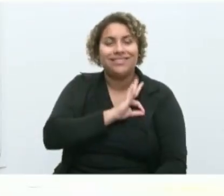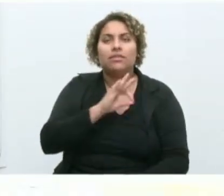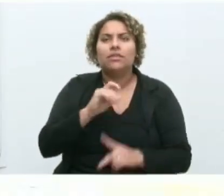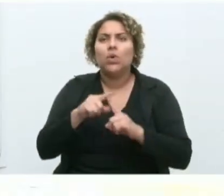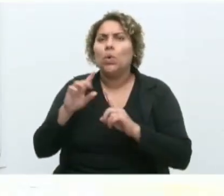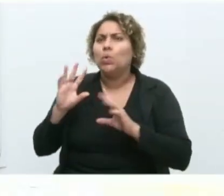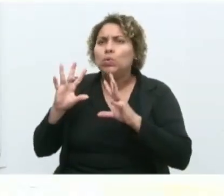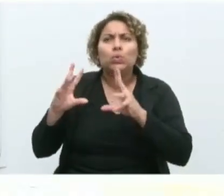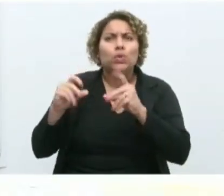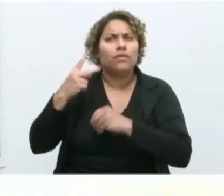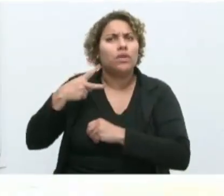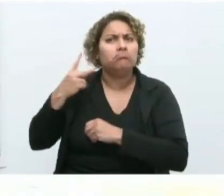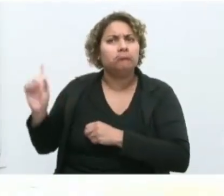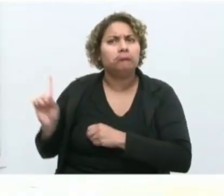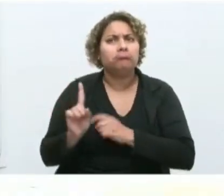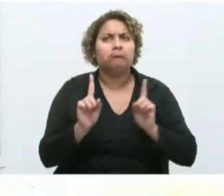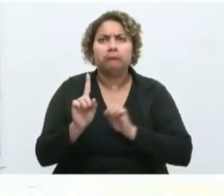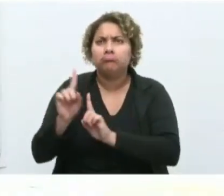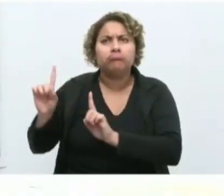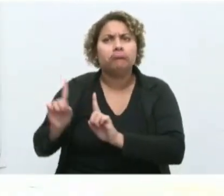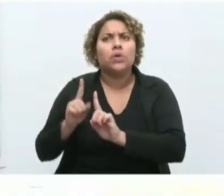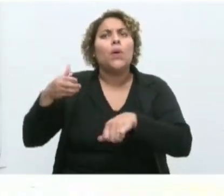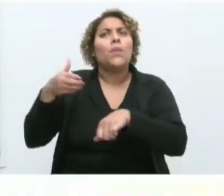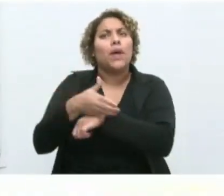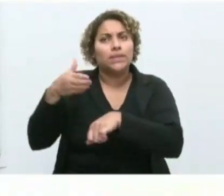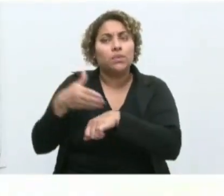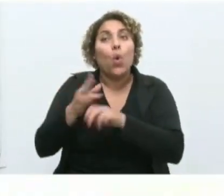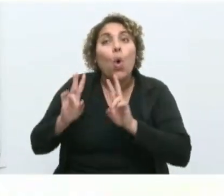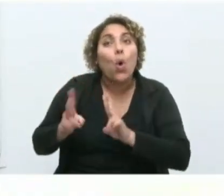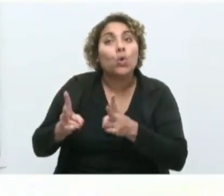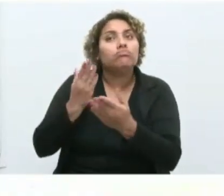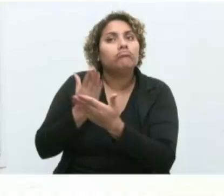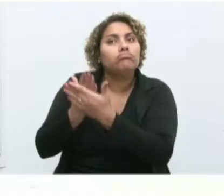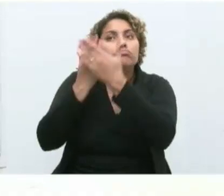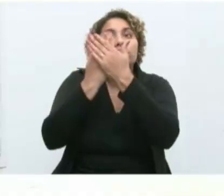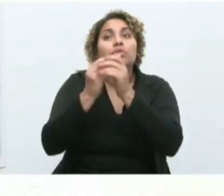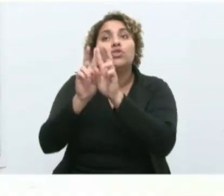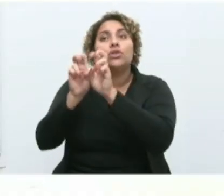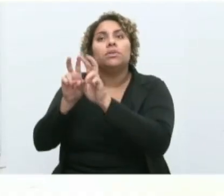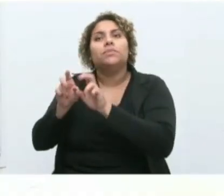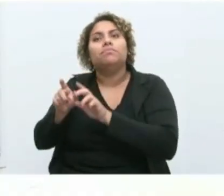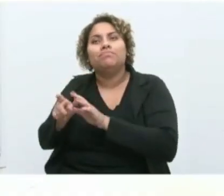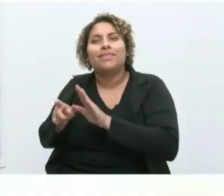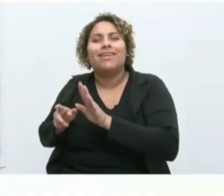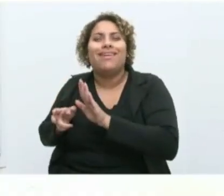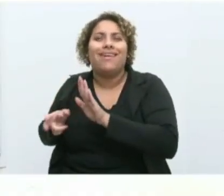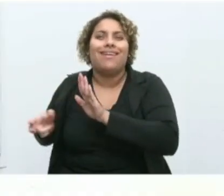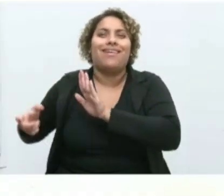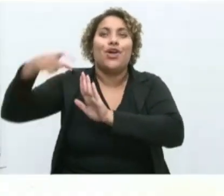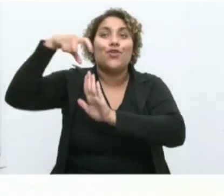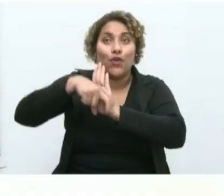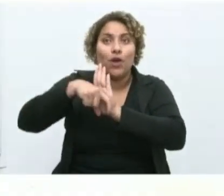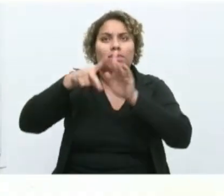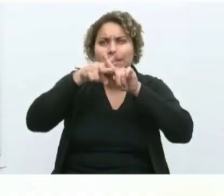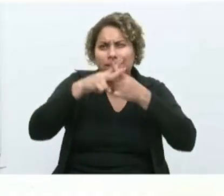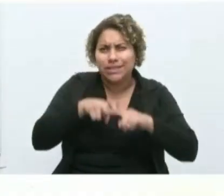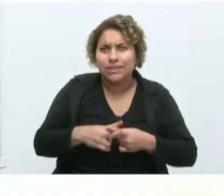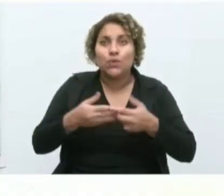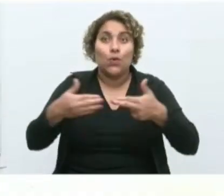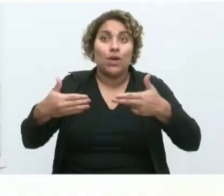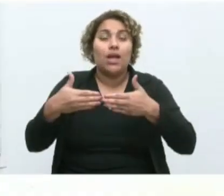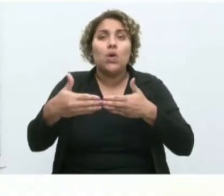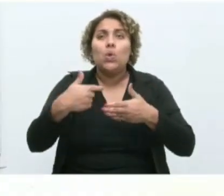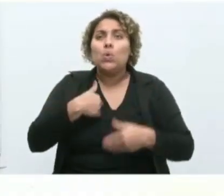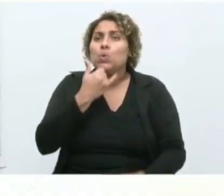queiram participar na continuidade dos nossos estudos da reforma tributária. E se me permitem, eu desconheço que tenha outra